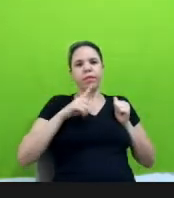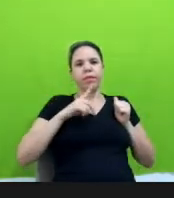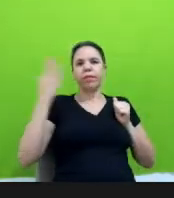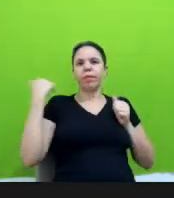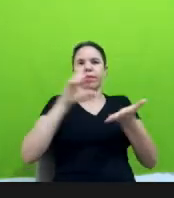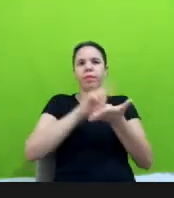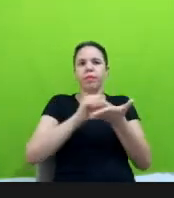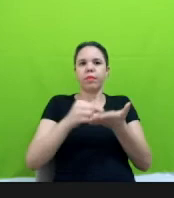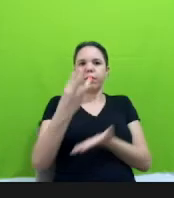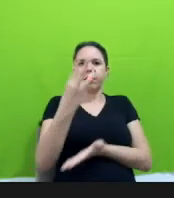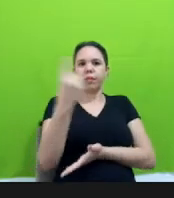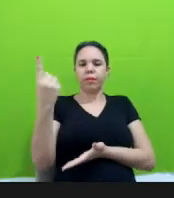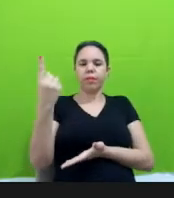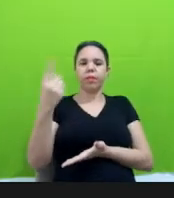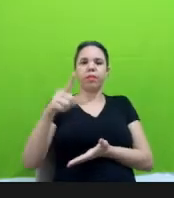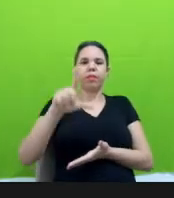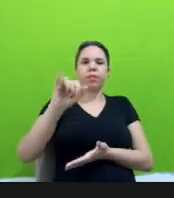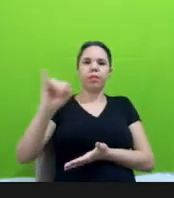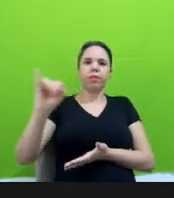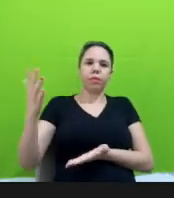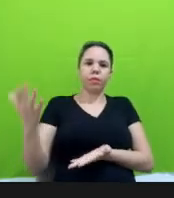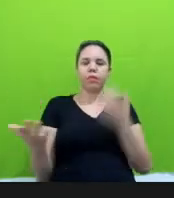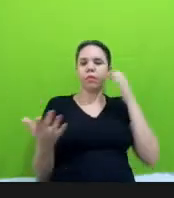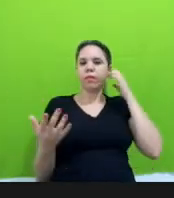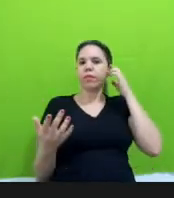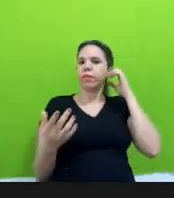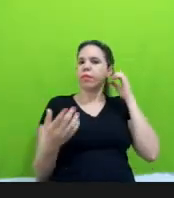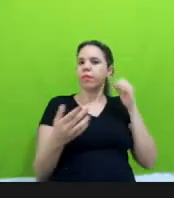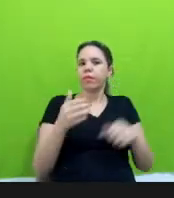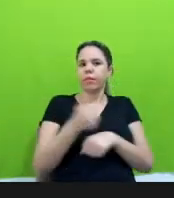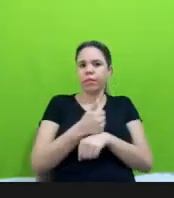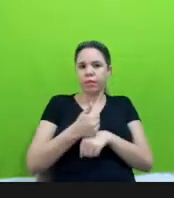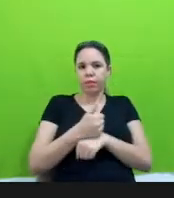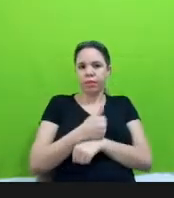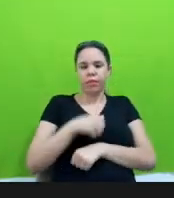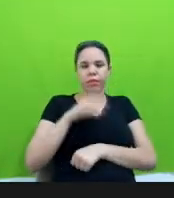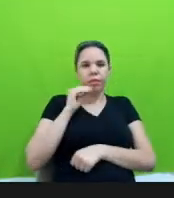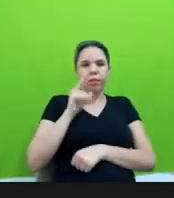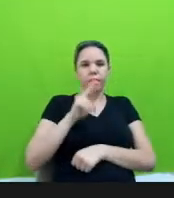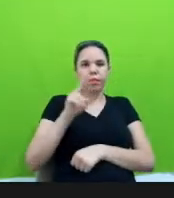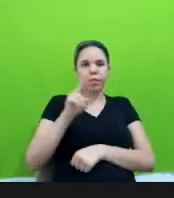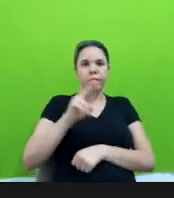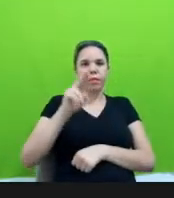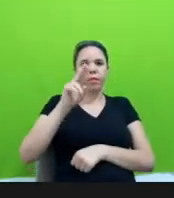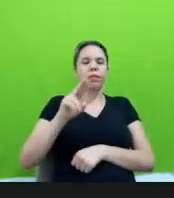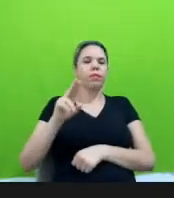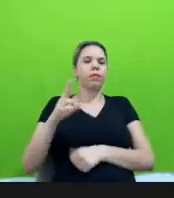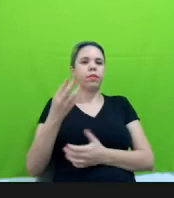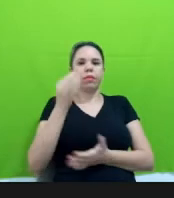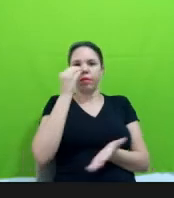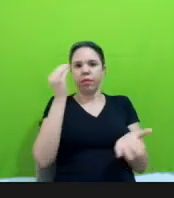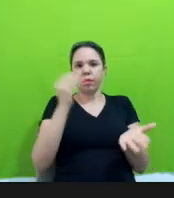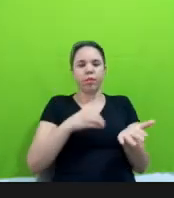31 da LAE, né? O agente público que utiliza a LGPD para negar acesso, ele não para analisar